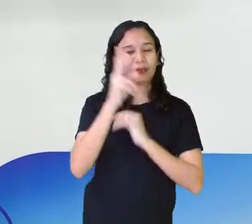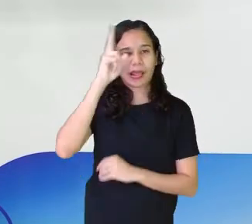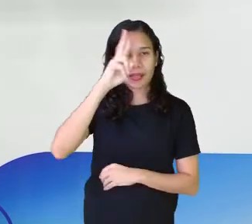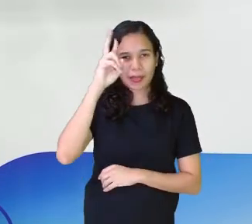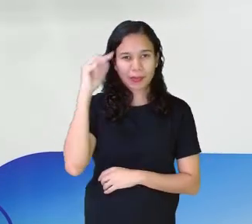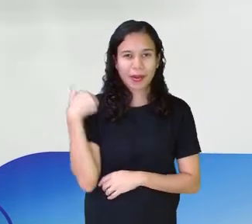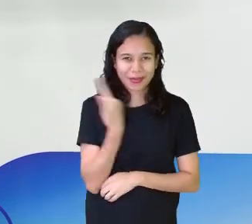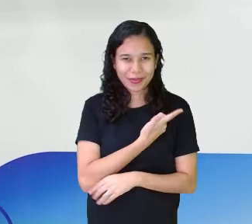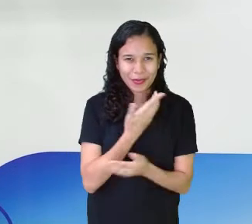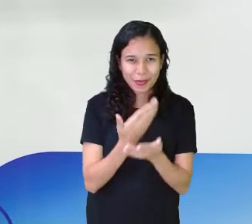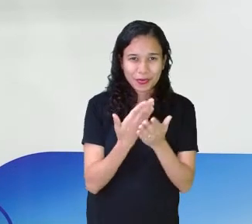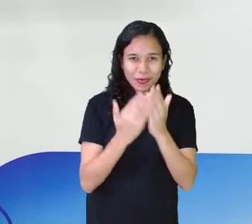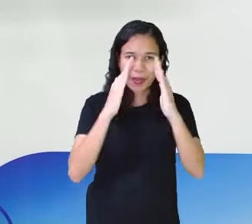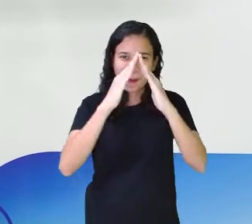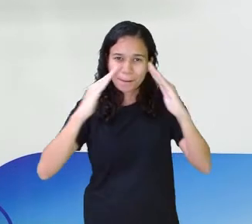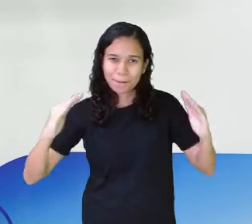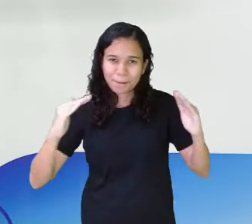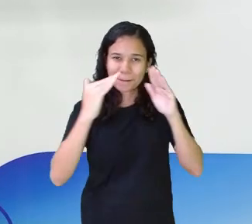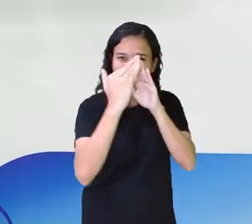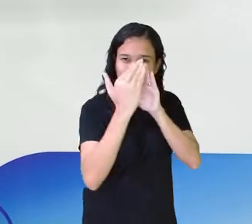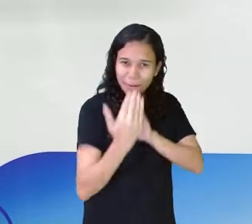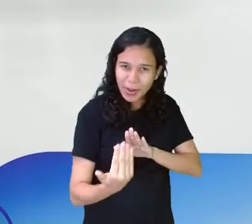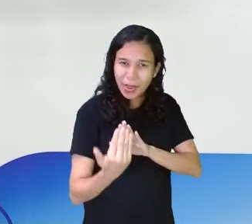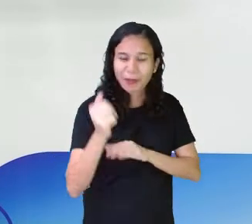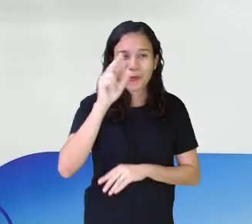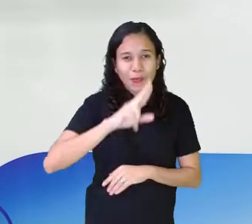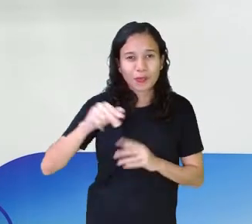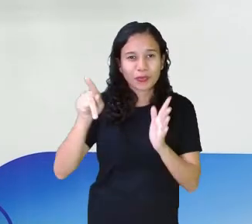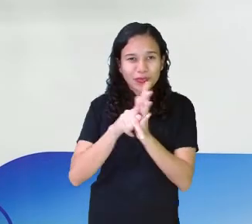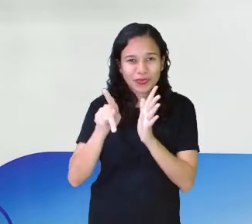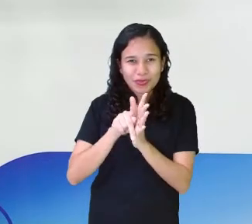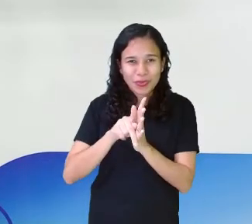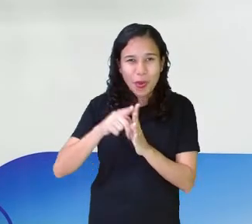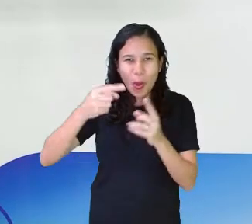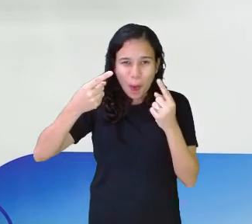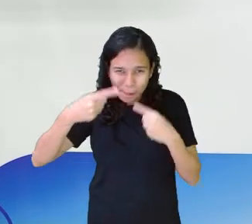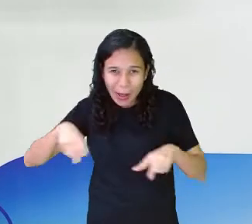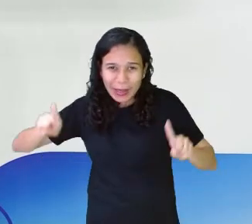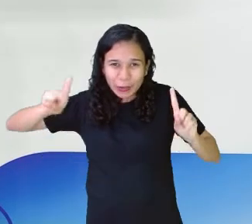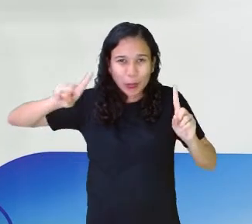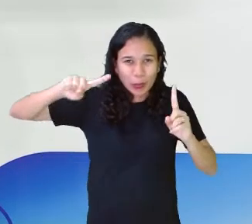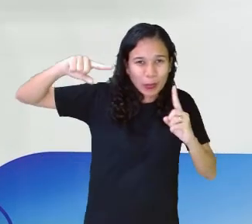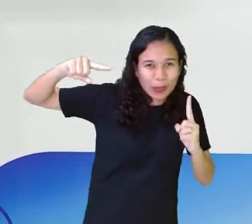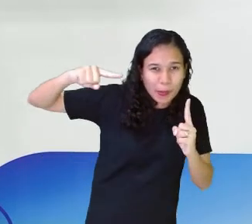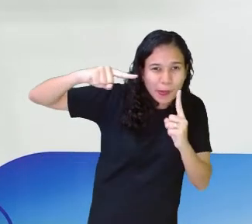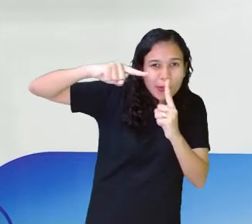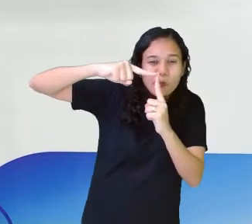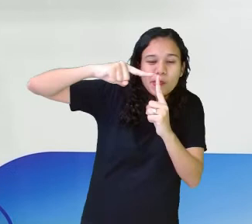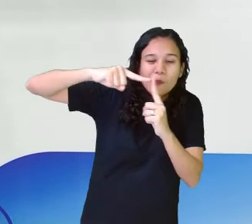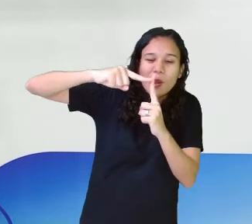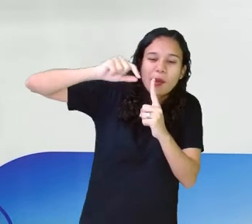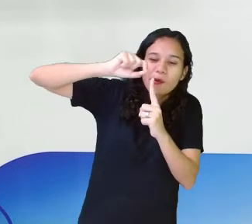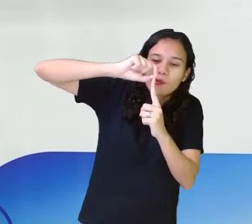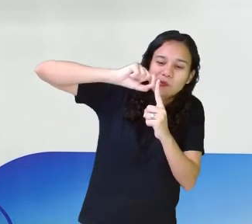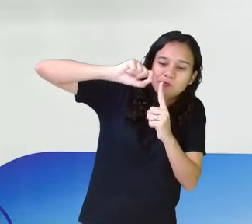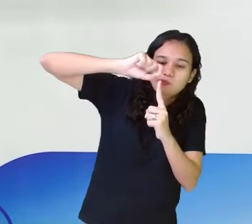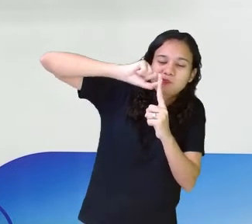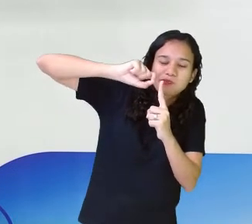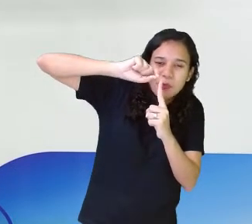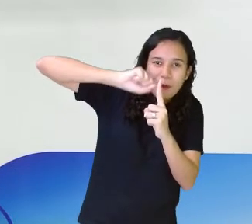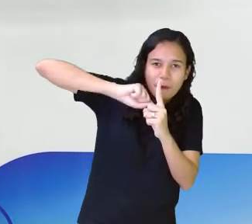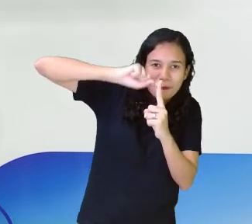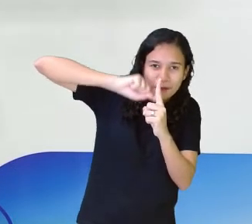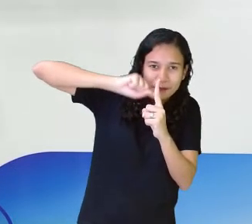trabalhou pirâmide e prisma, eu utilizei os palitinhos onde? Os palitos eram as arestas e